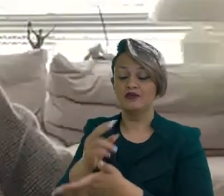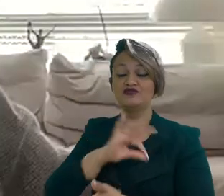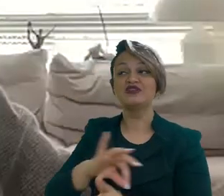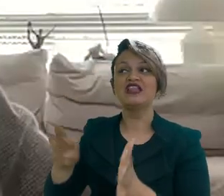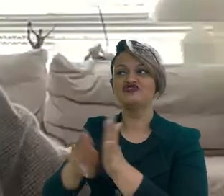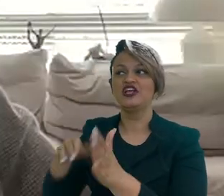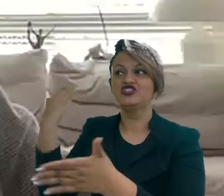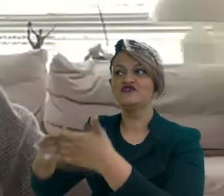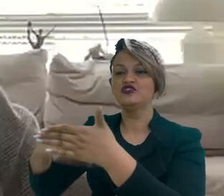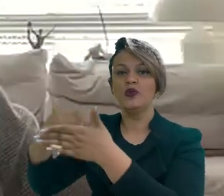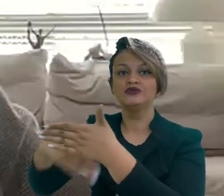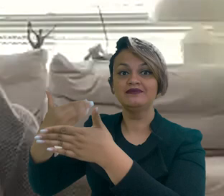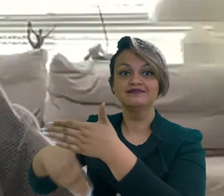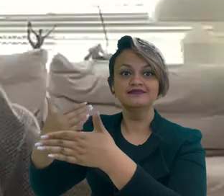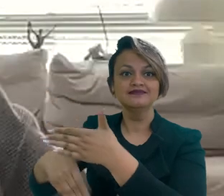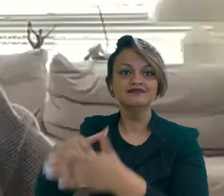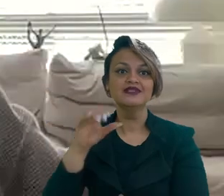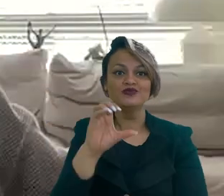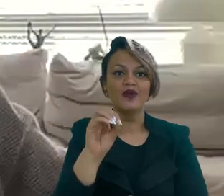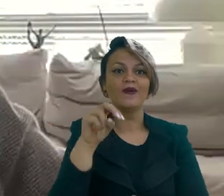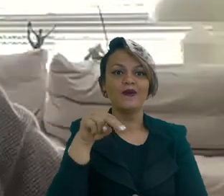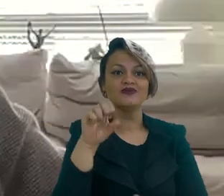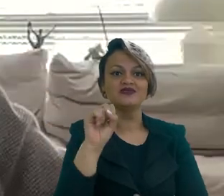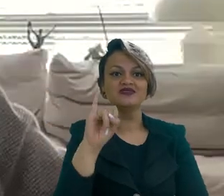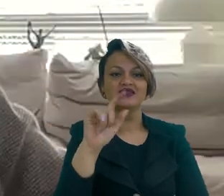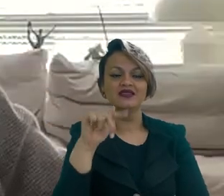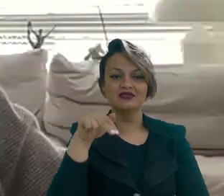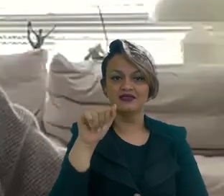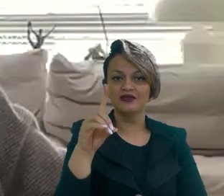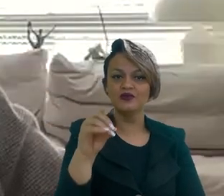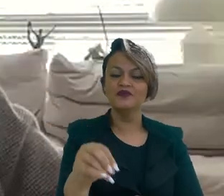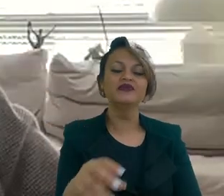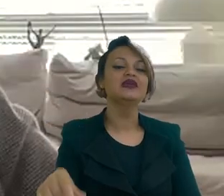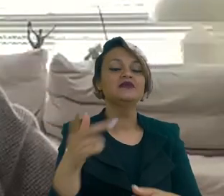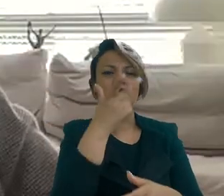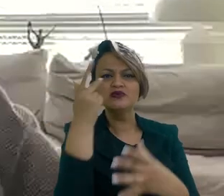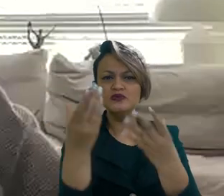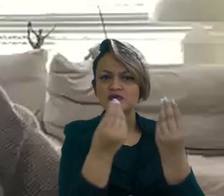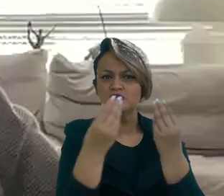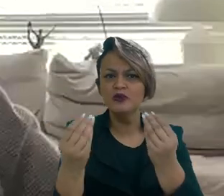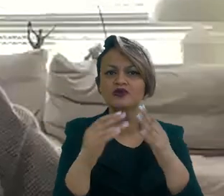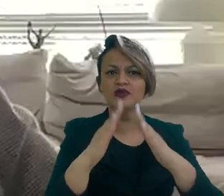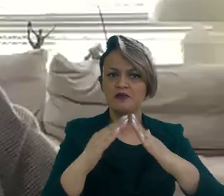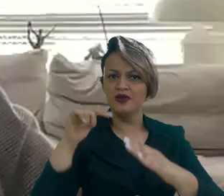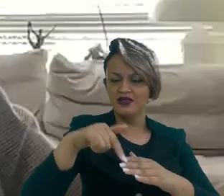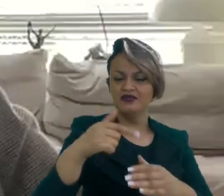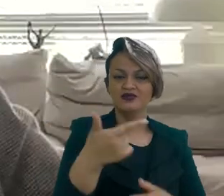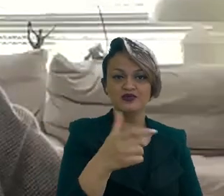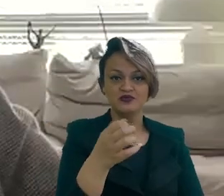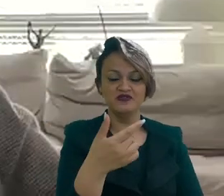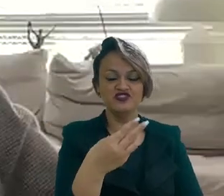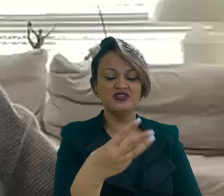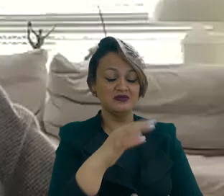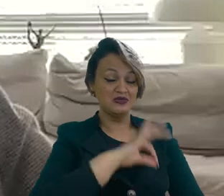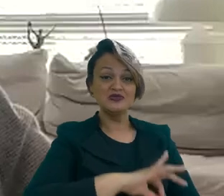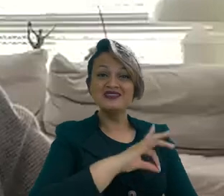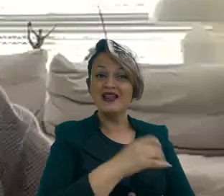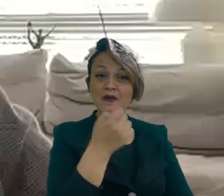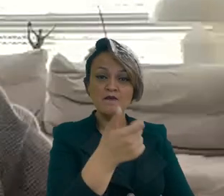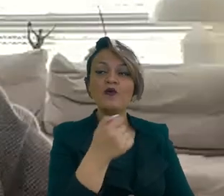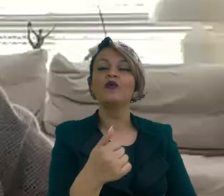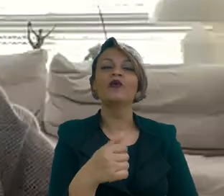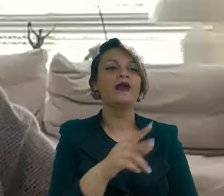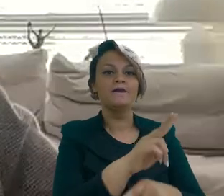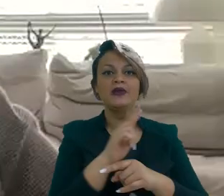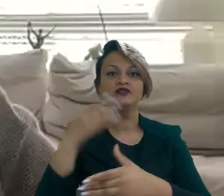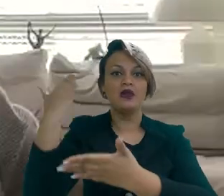não país como o Brasil Continental 200 milhões de habitantes em pleno 2023 alguém que